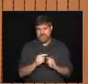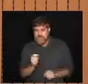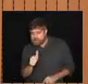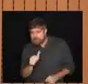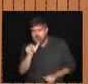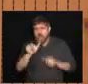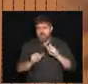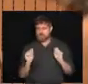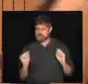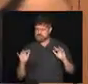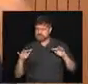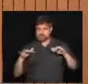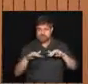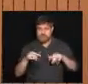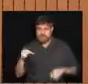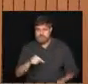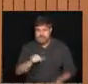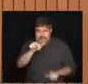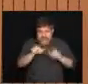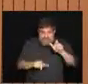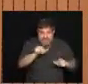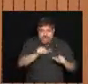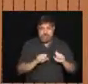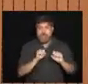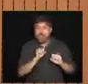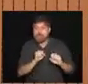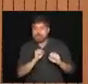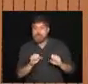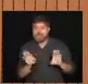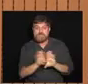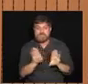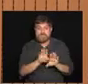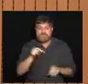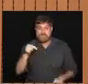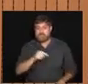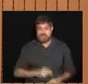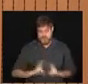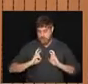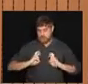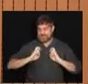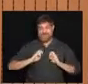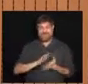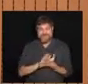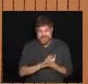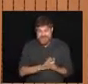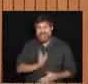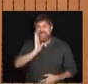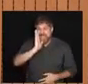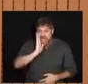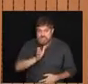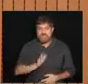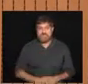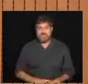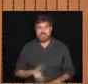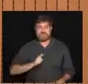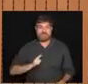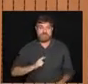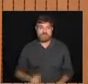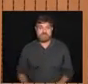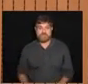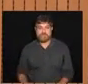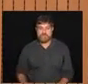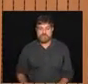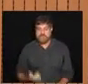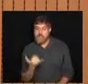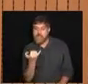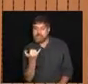pouca gente, mas essas poucas pessoas que podem, inclusive, estar sem sintomas, podem botar a